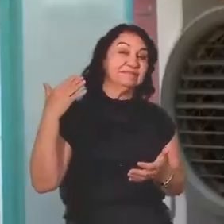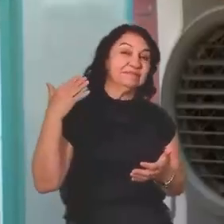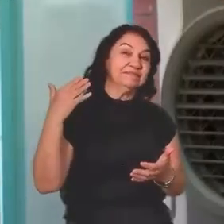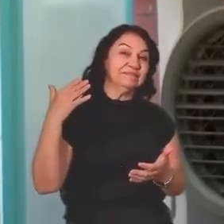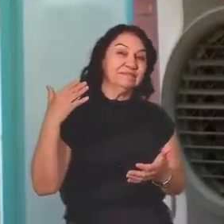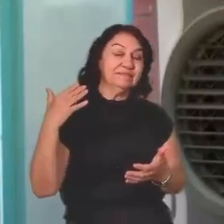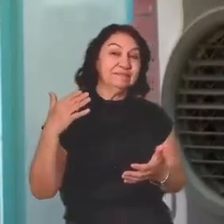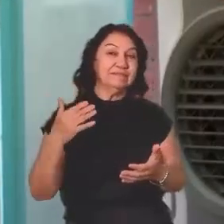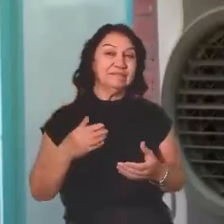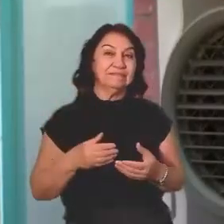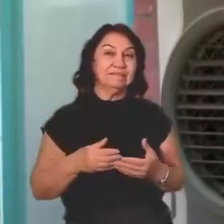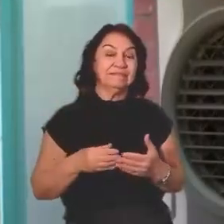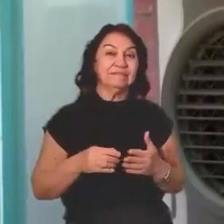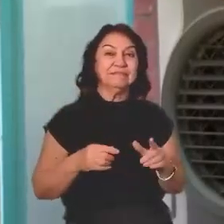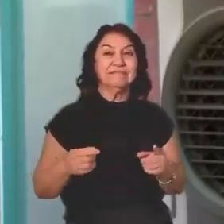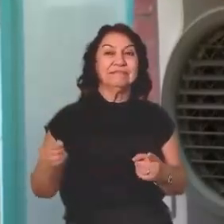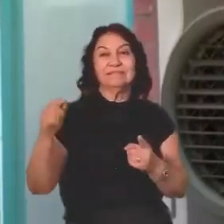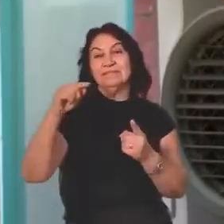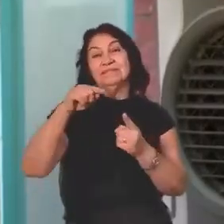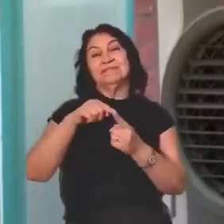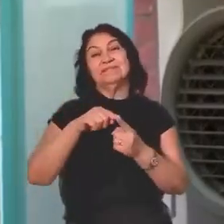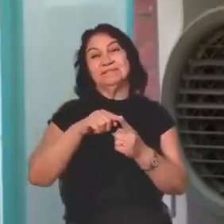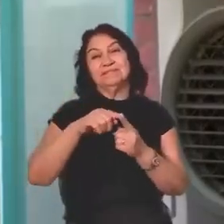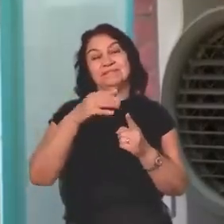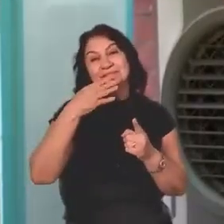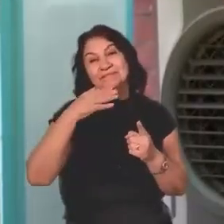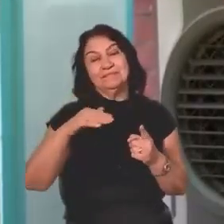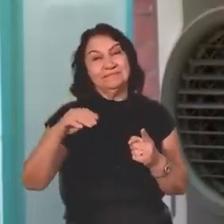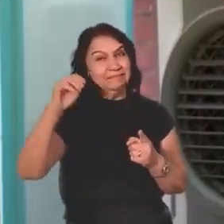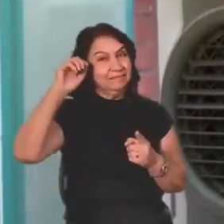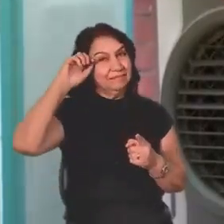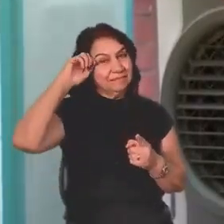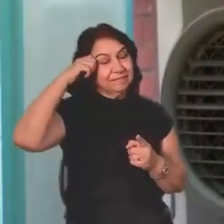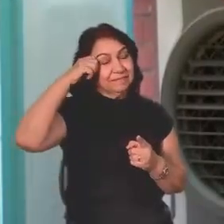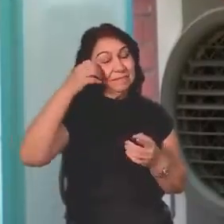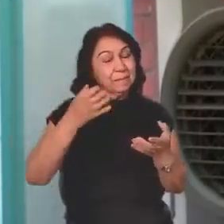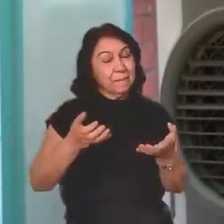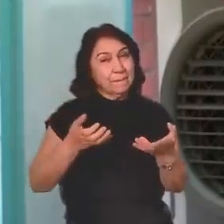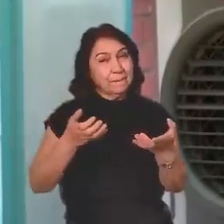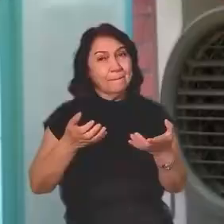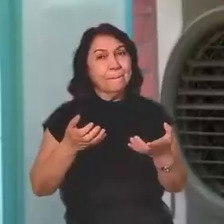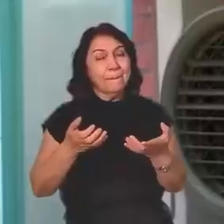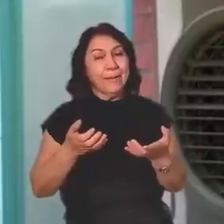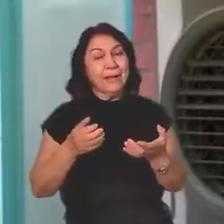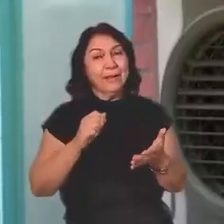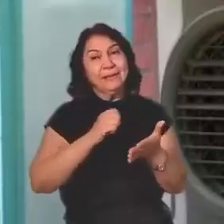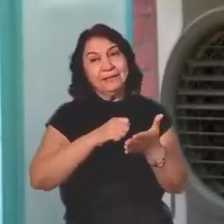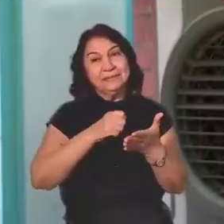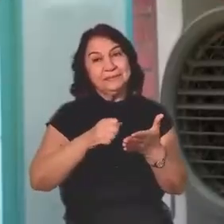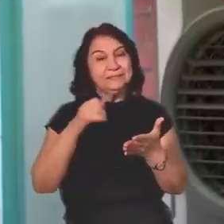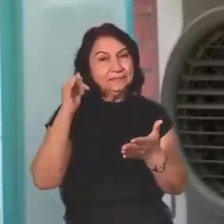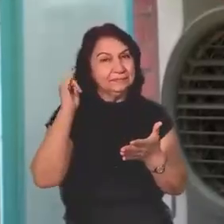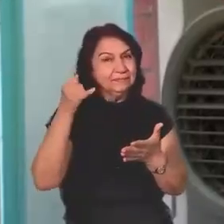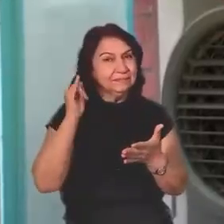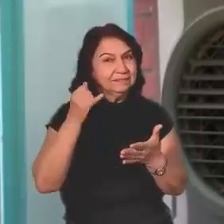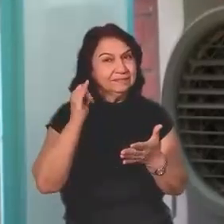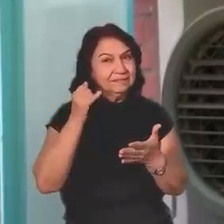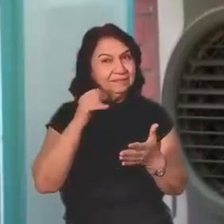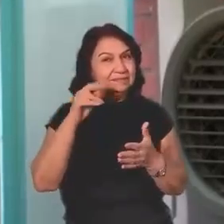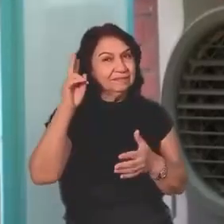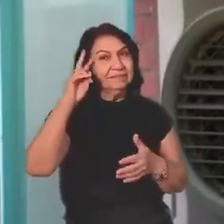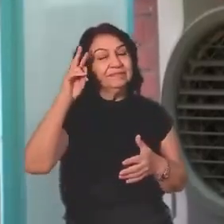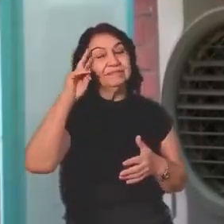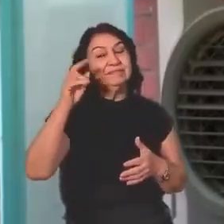para meninas negras, sabe? Talvez eu queira escrever e contar histórias que eu gostaria de